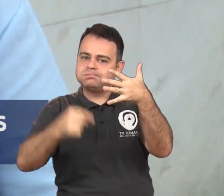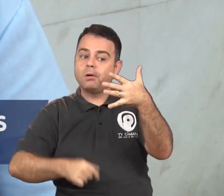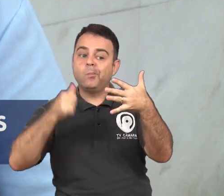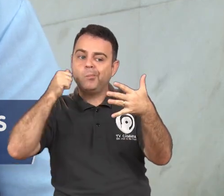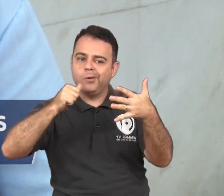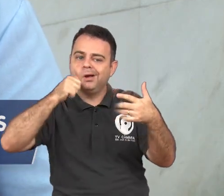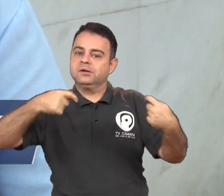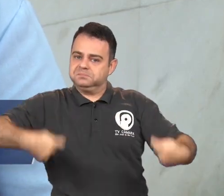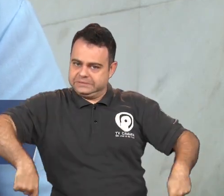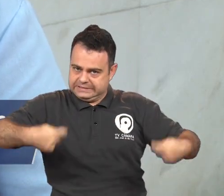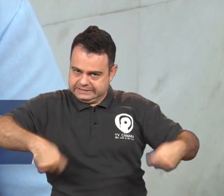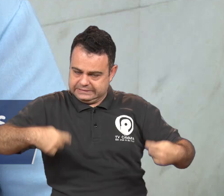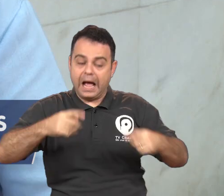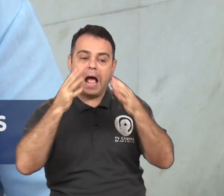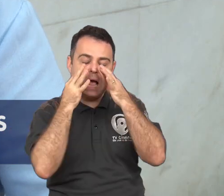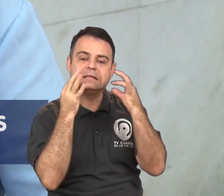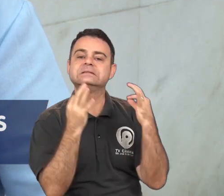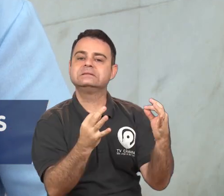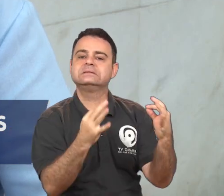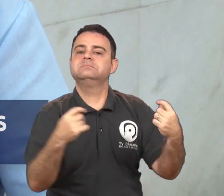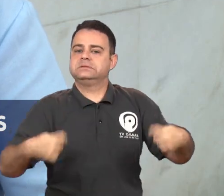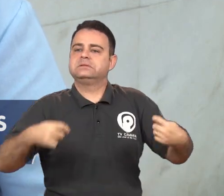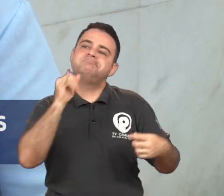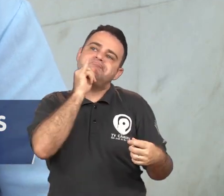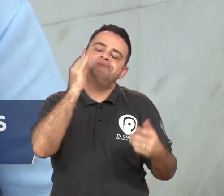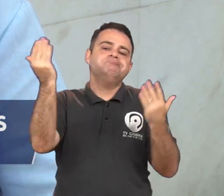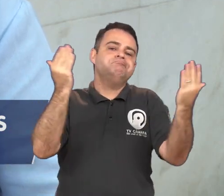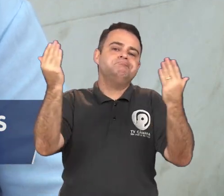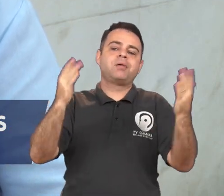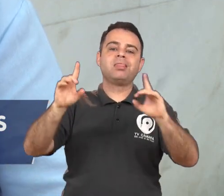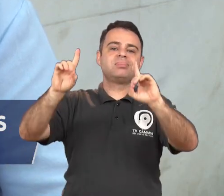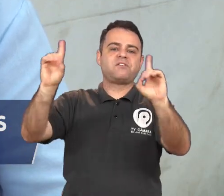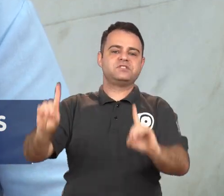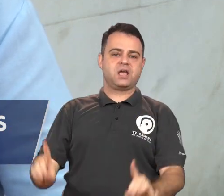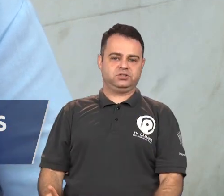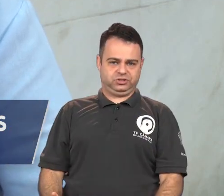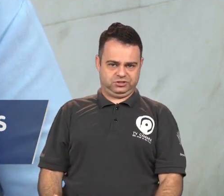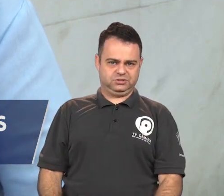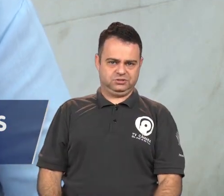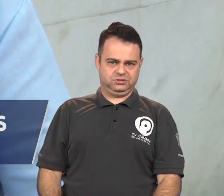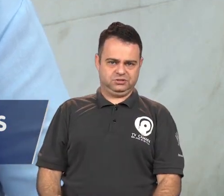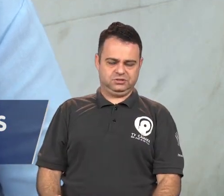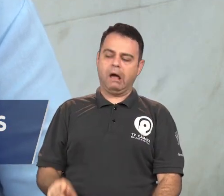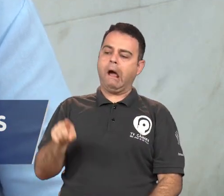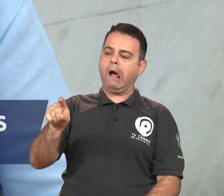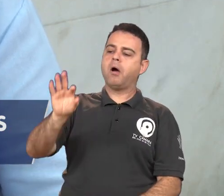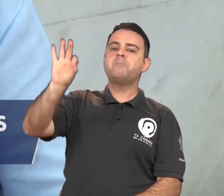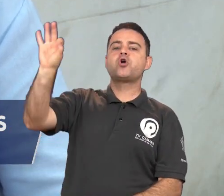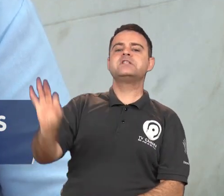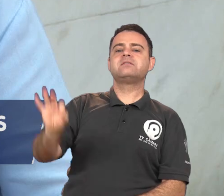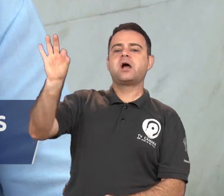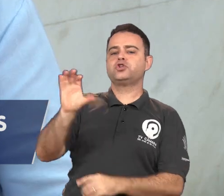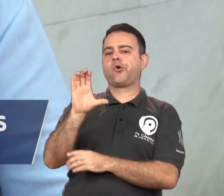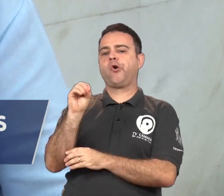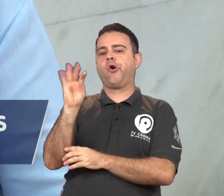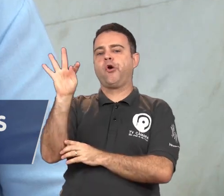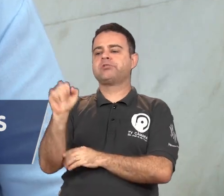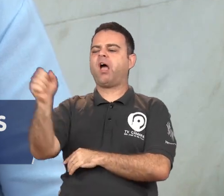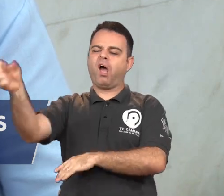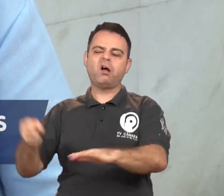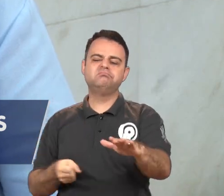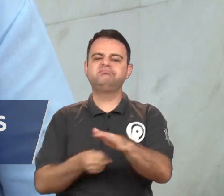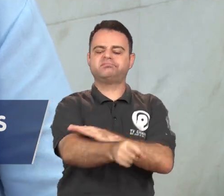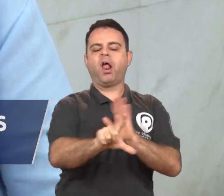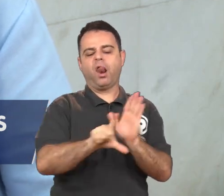você coloca pessoas com necessidades especiais. Não é cota. Não é você colocar a pessoa para cumprir